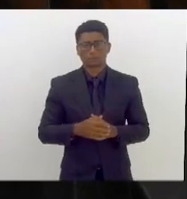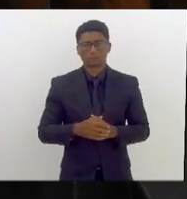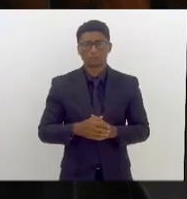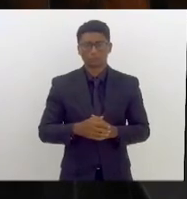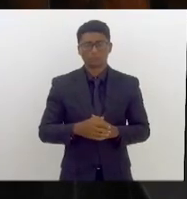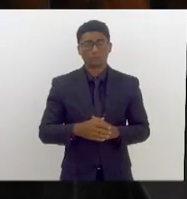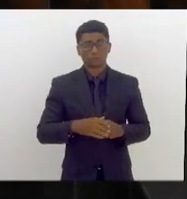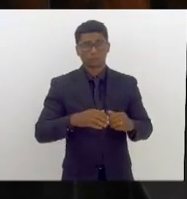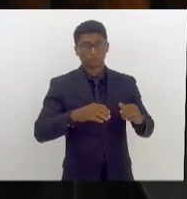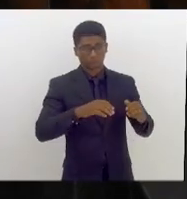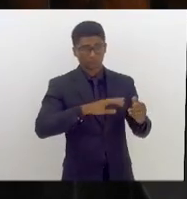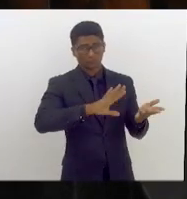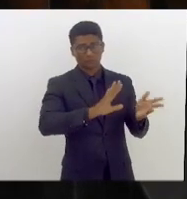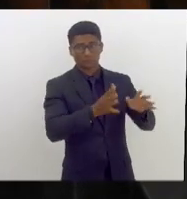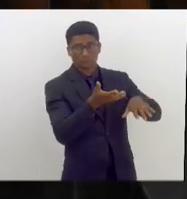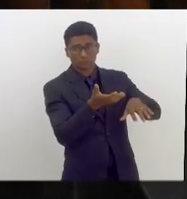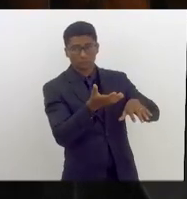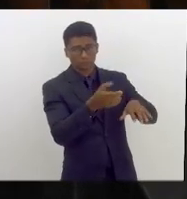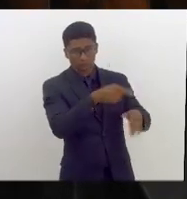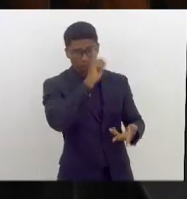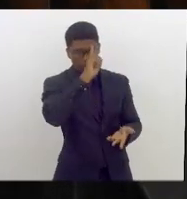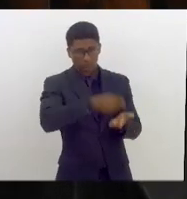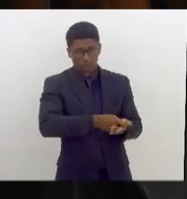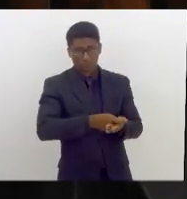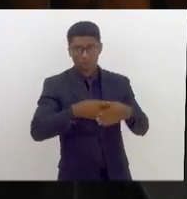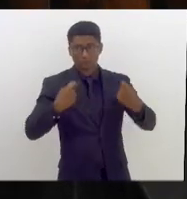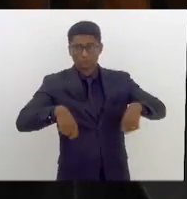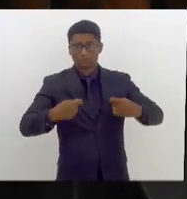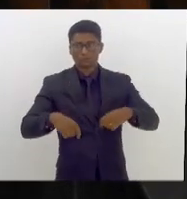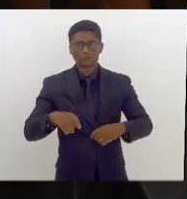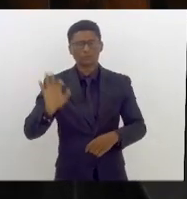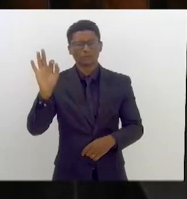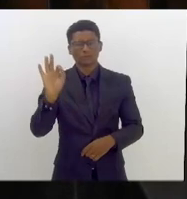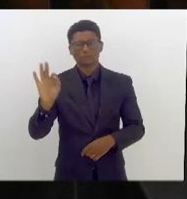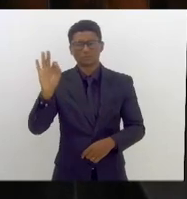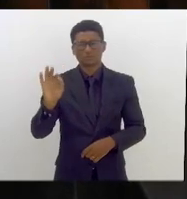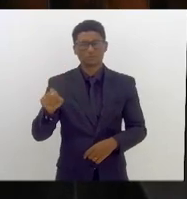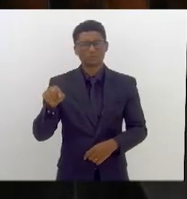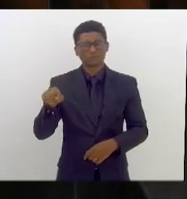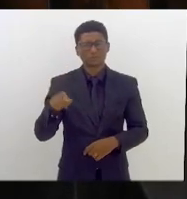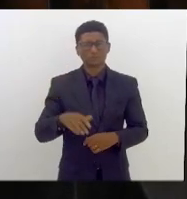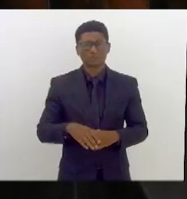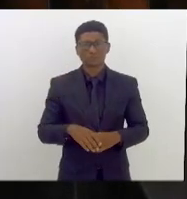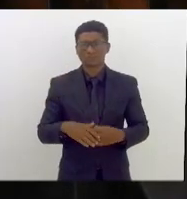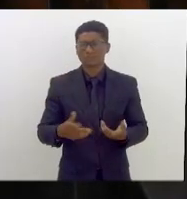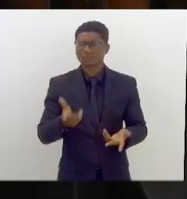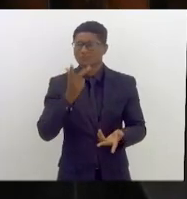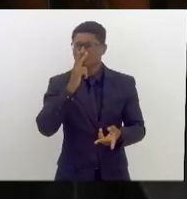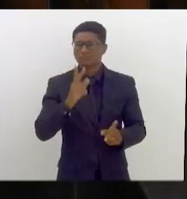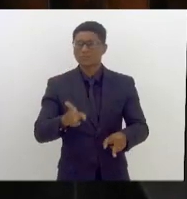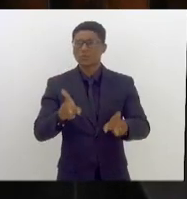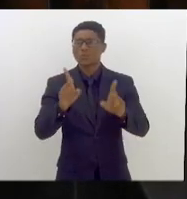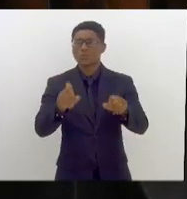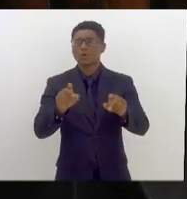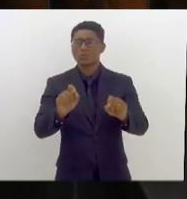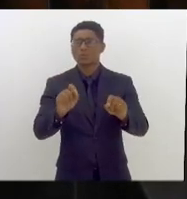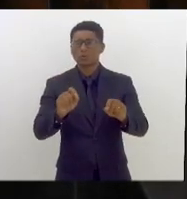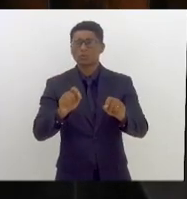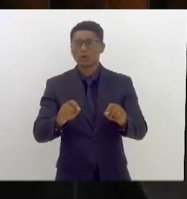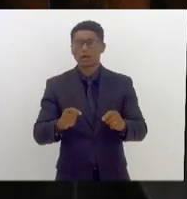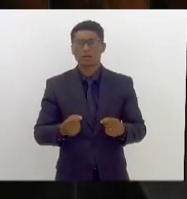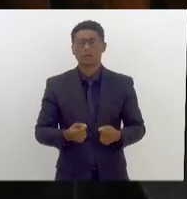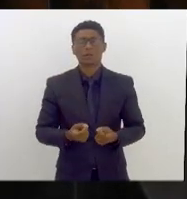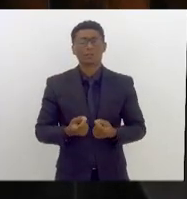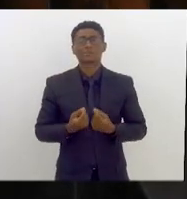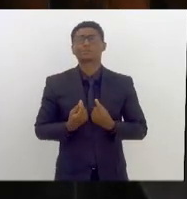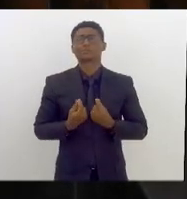Congresso Nacional, não é possível que a União haja como se fosse um agiota dos Estados.